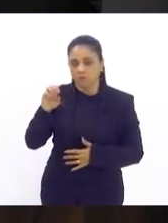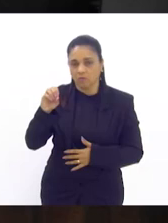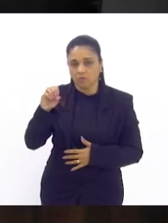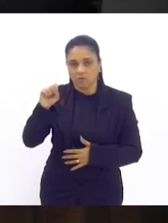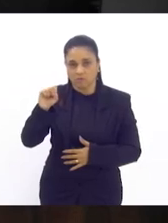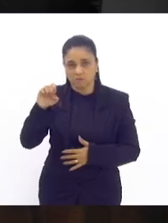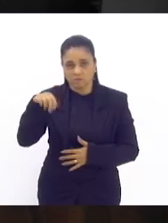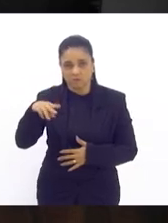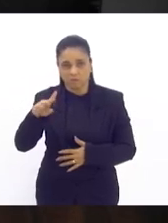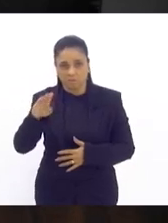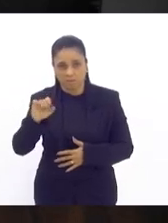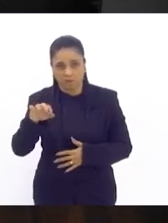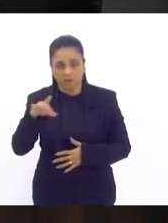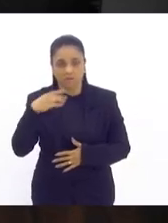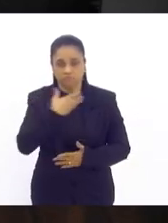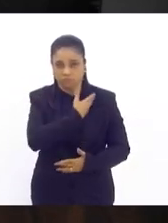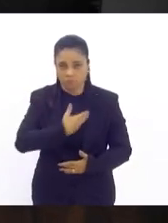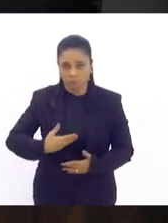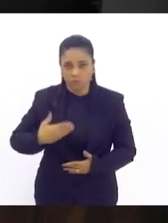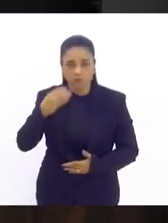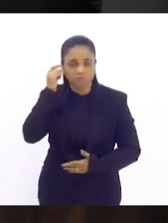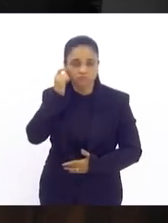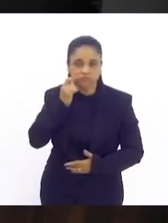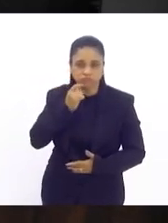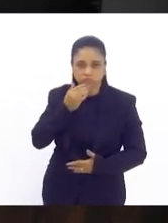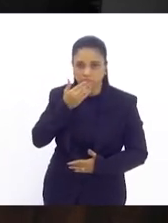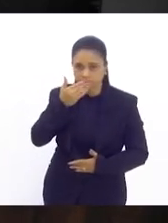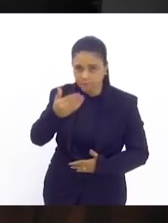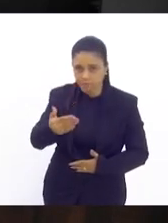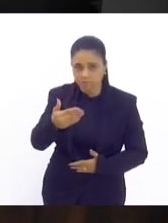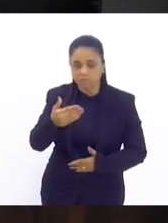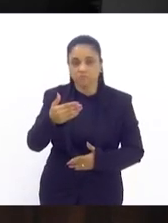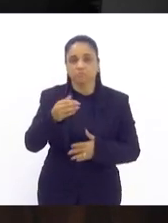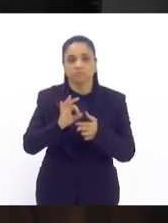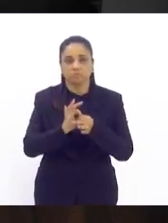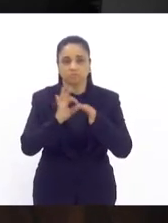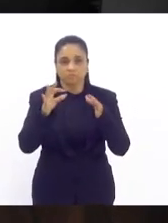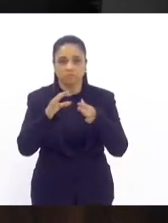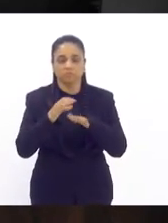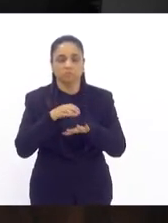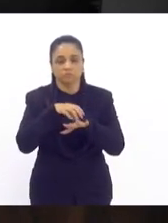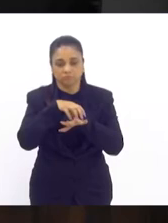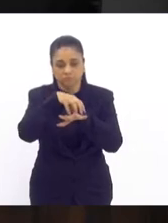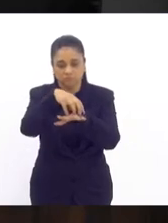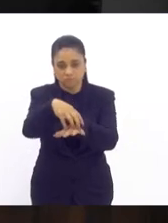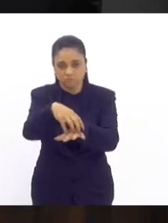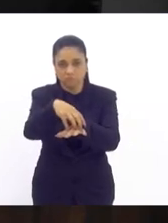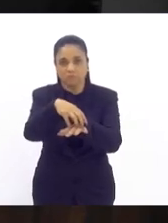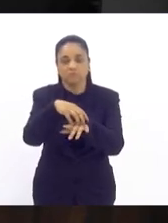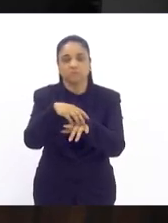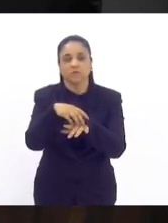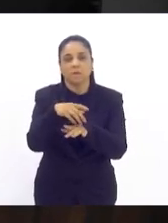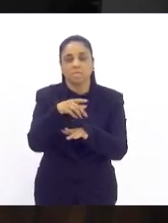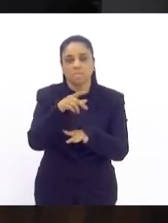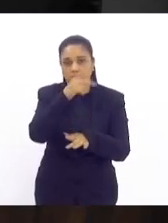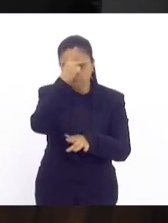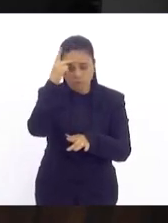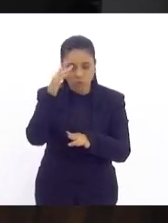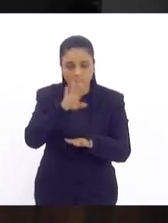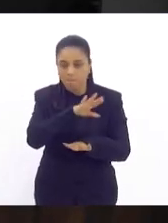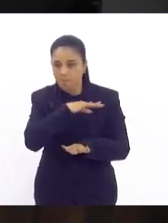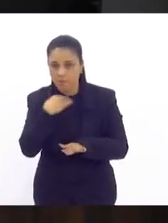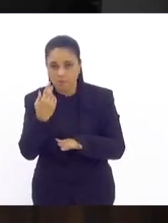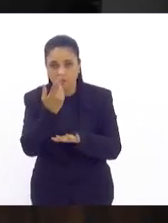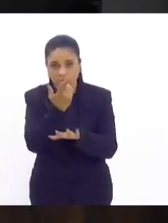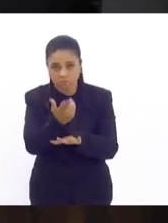Excelentíssimo Senhor governador do Estado do Rio de Janeiro senhor Cláudio Castro a disponibilização de veículo de remoção de cadáver na região do município de